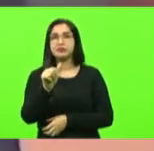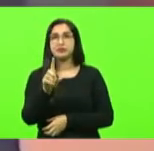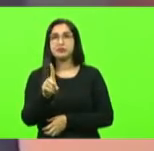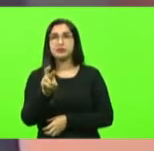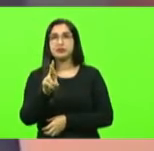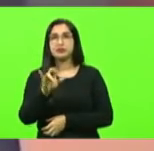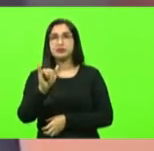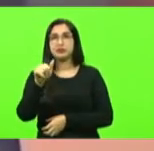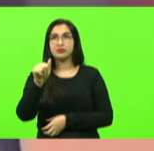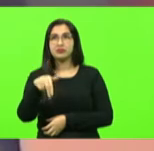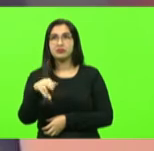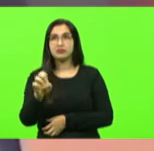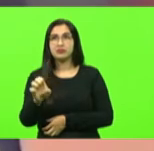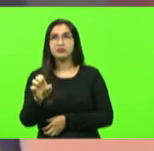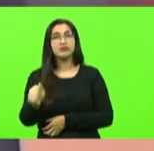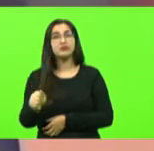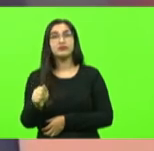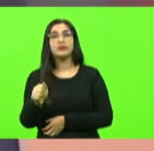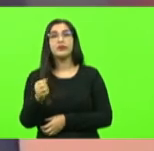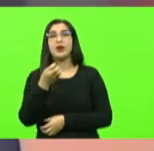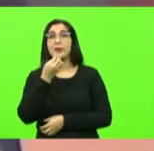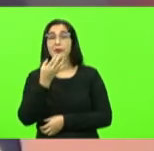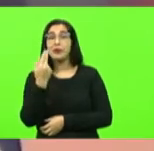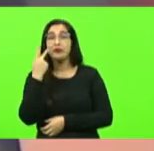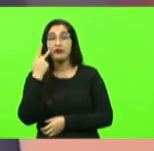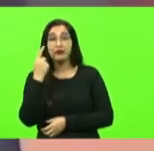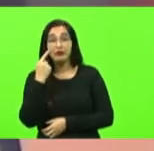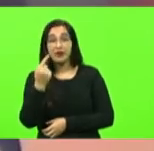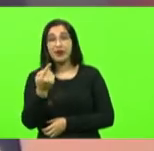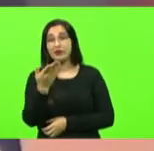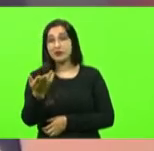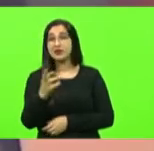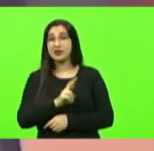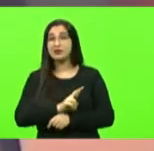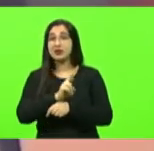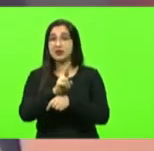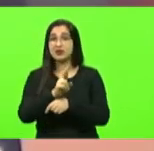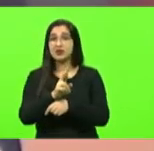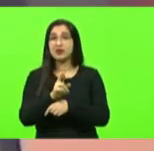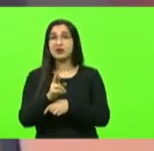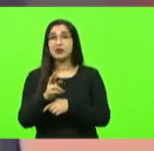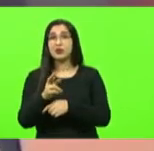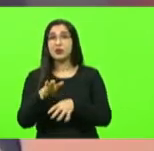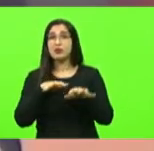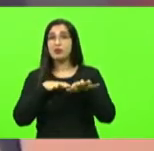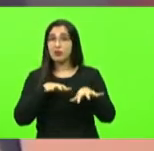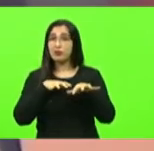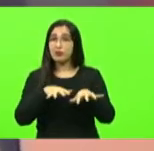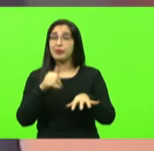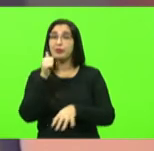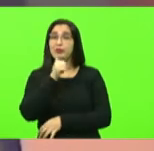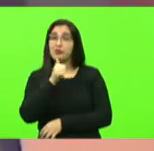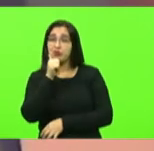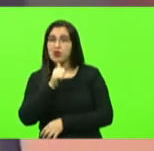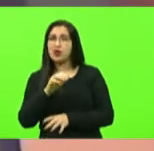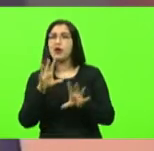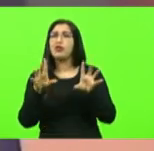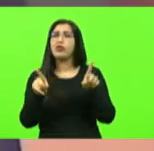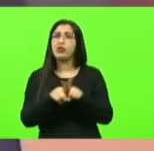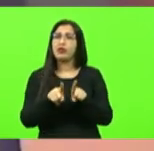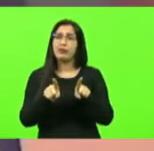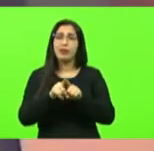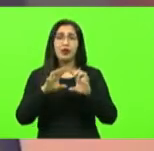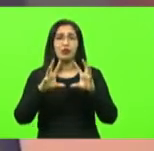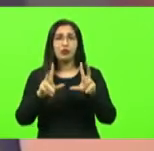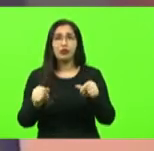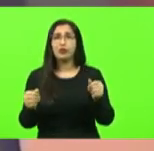Adriana, representando não só o movimento de mulheres, mas todos os movimentos ligados à